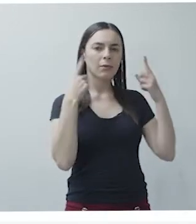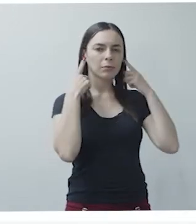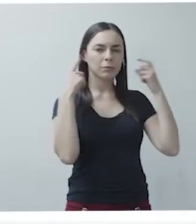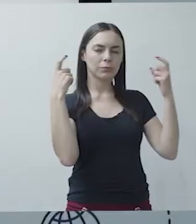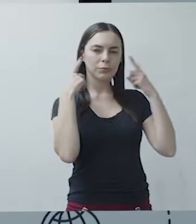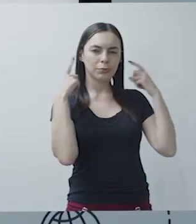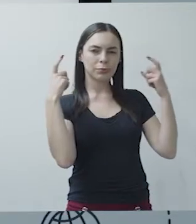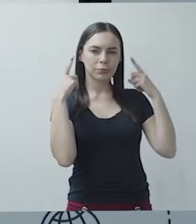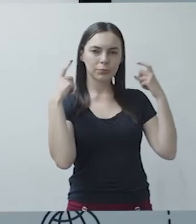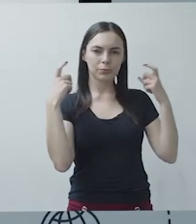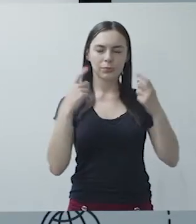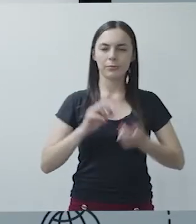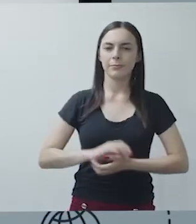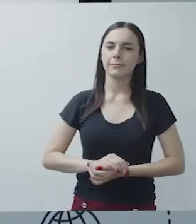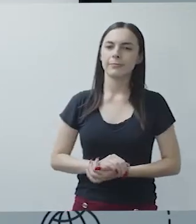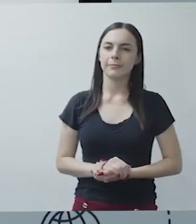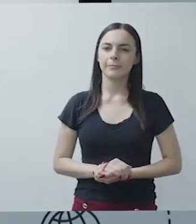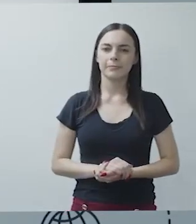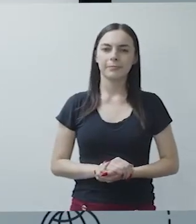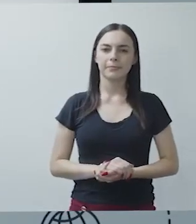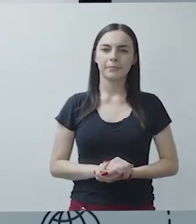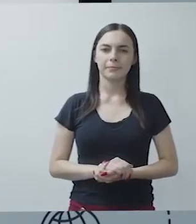para despertar.